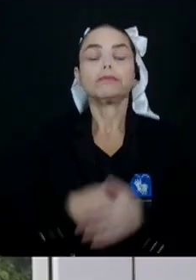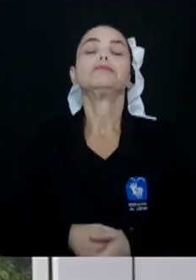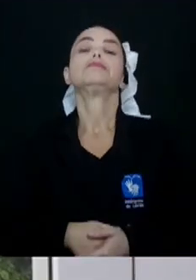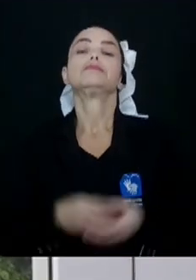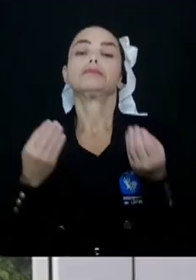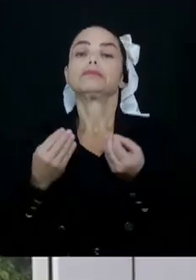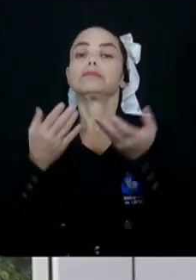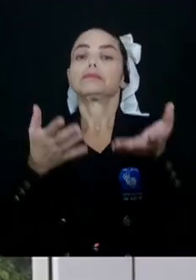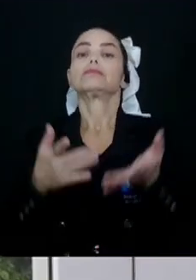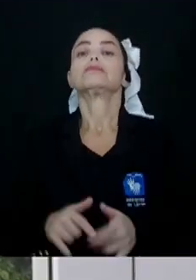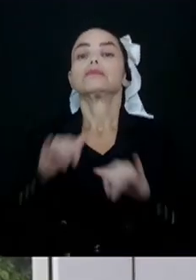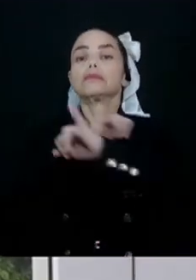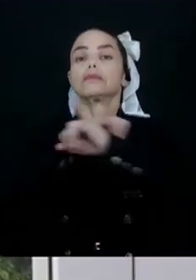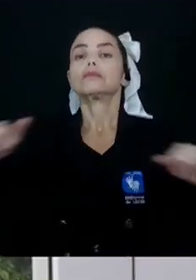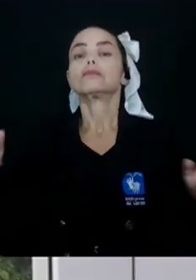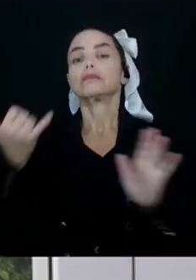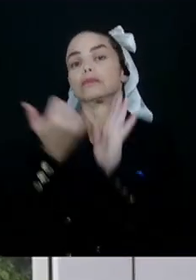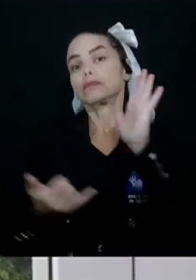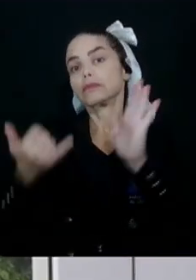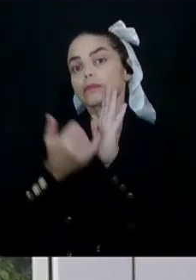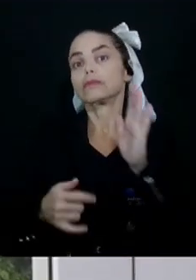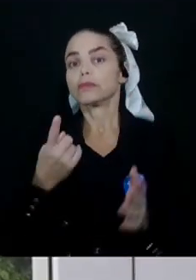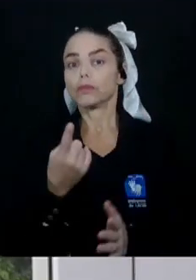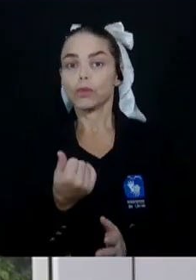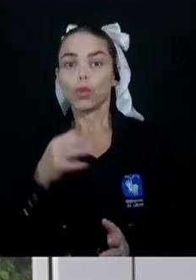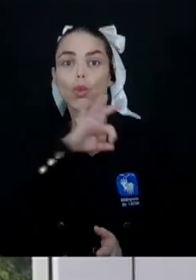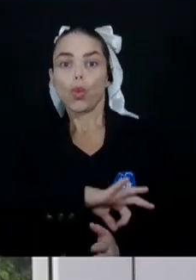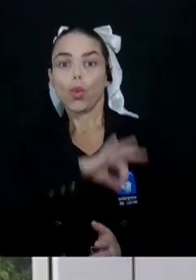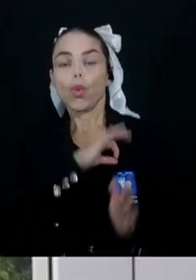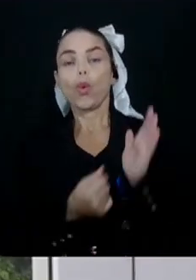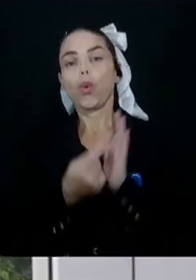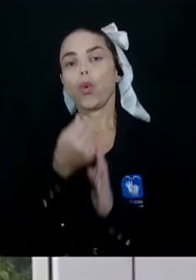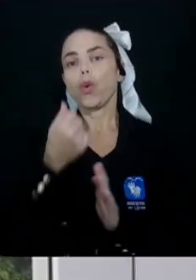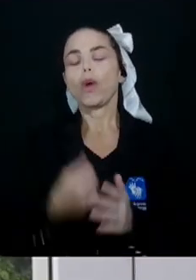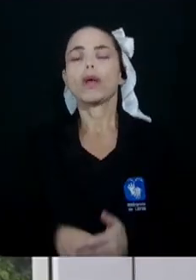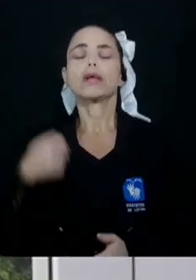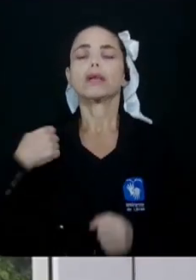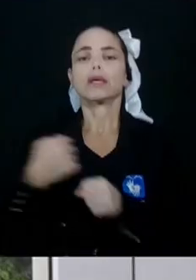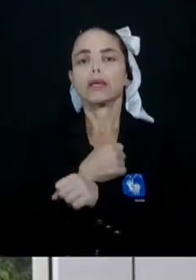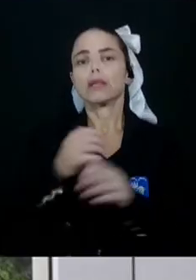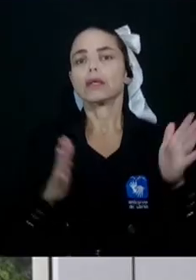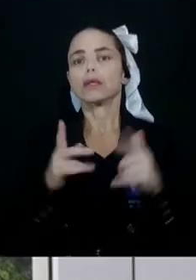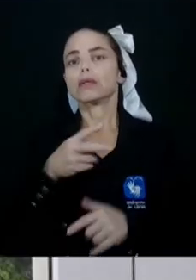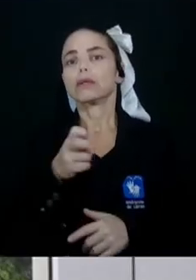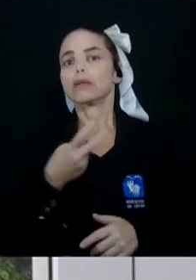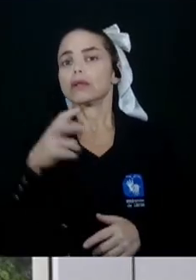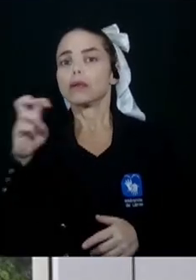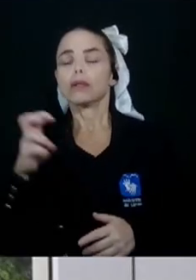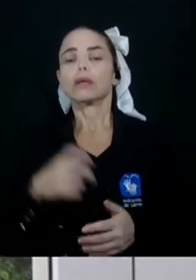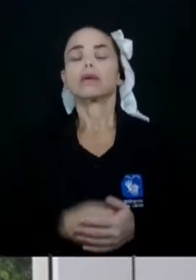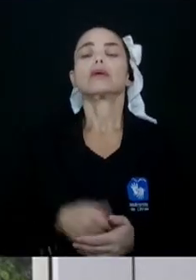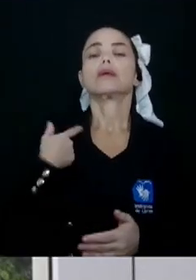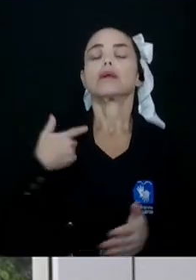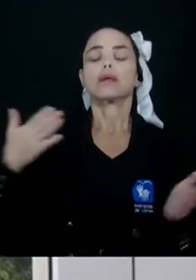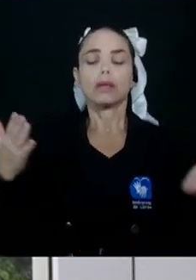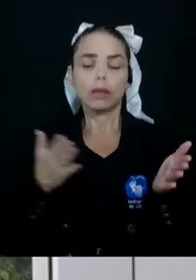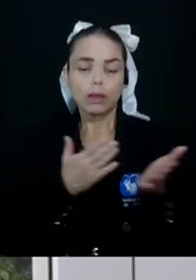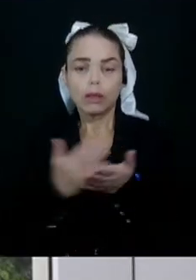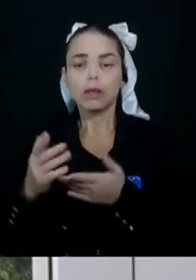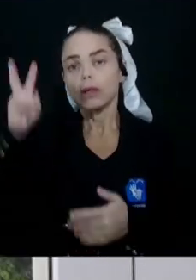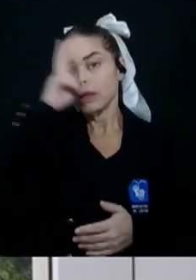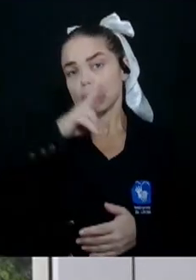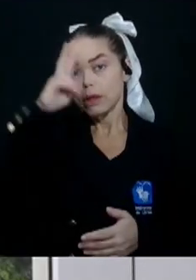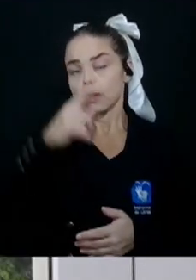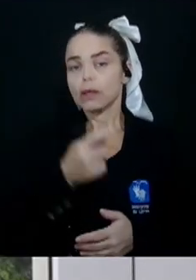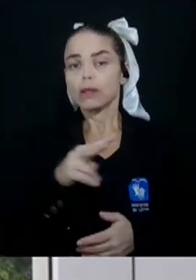declaração do imposto de renda deste ano base de 2025, começa na próxima segunda-feira, dia 23 de